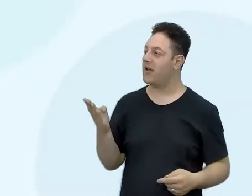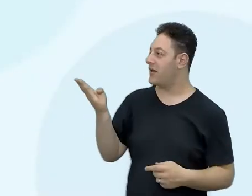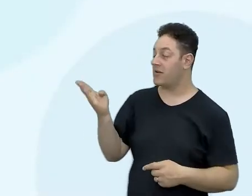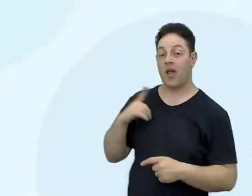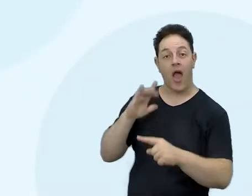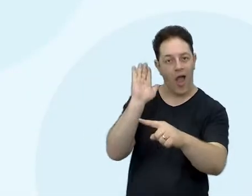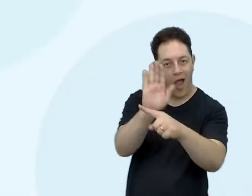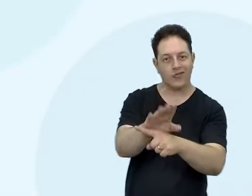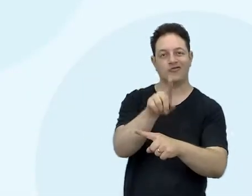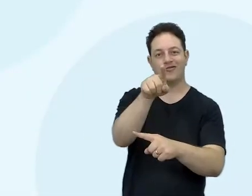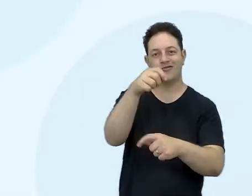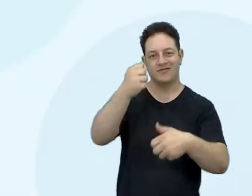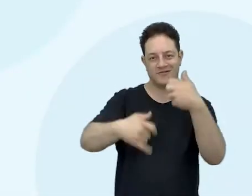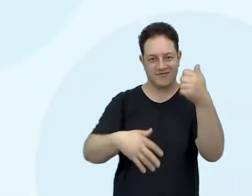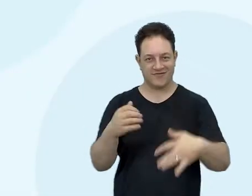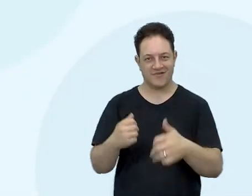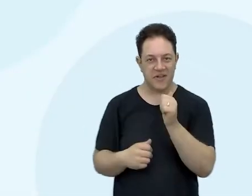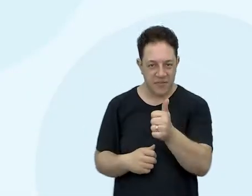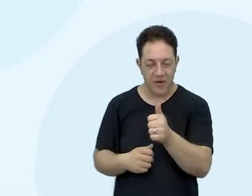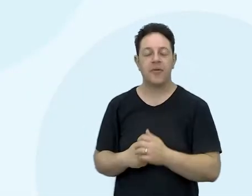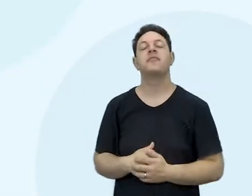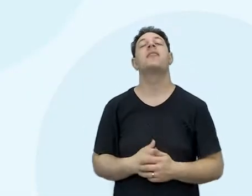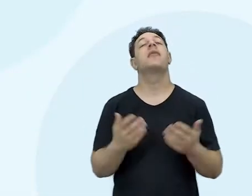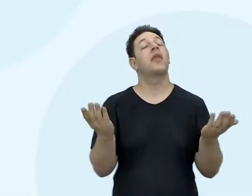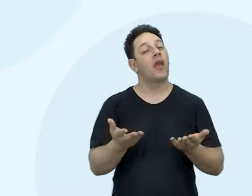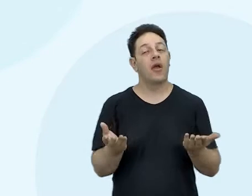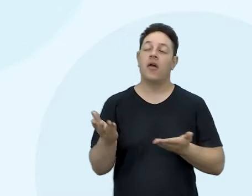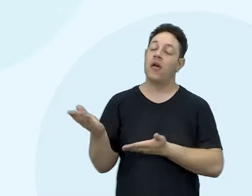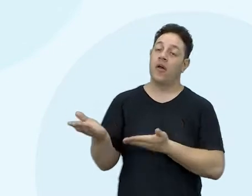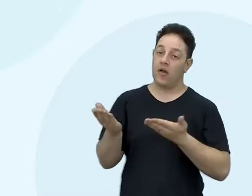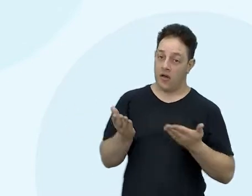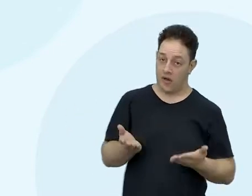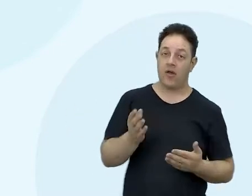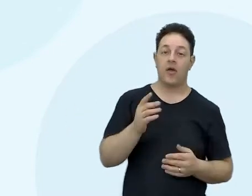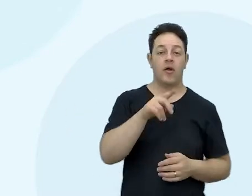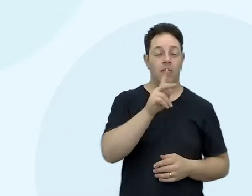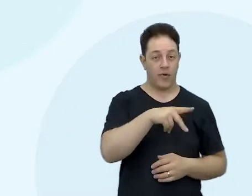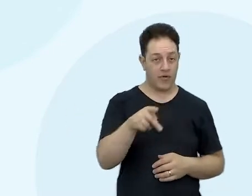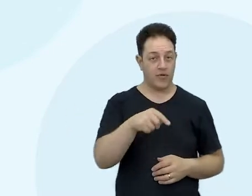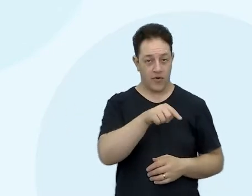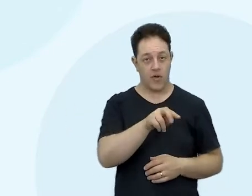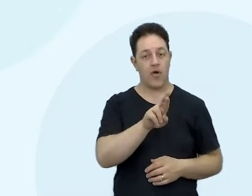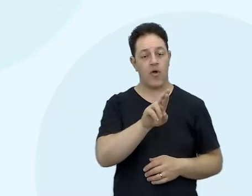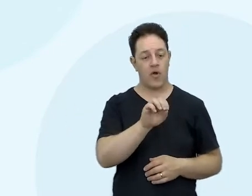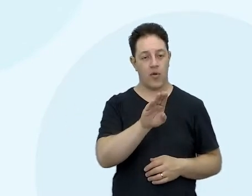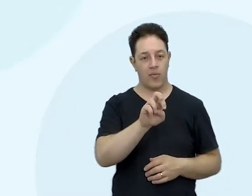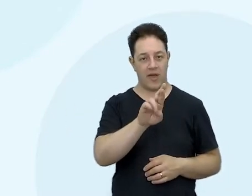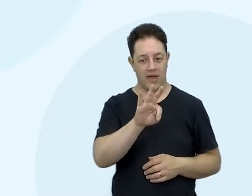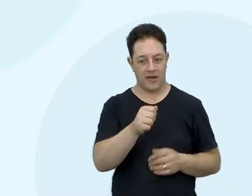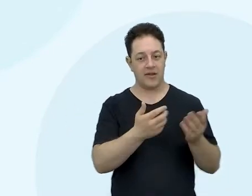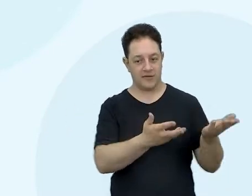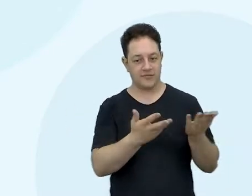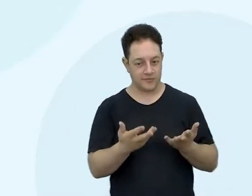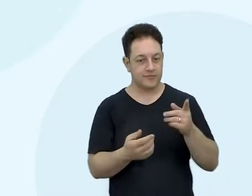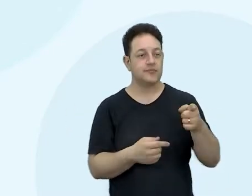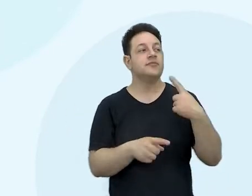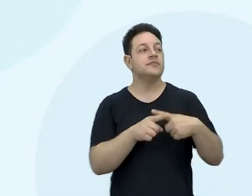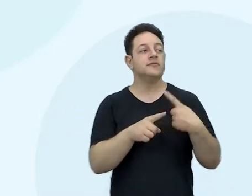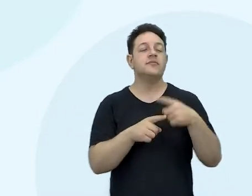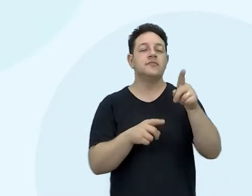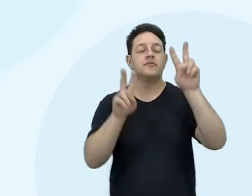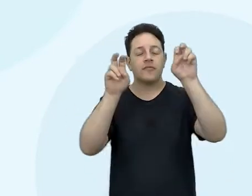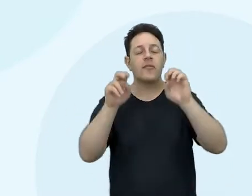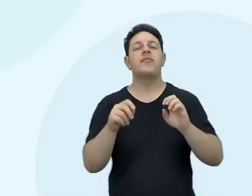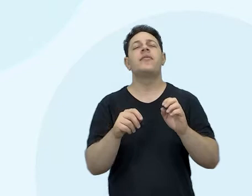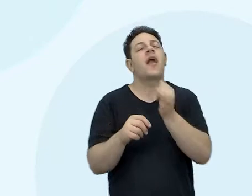fala sobre isso, tá bom? Agora, eu trouxe a professora Roberta aqui para a gente voltar ao simulador que a gente fez como